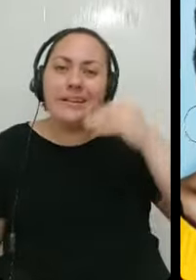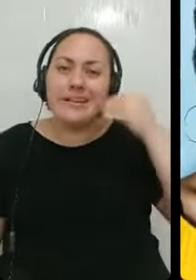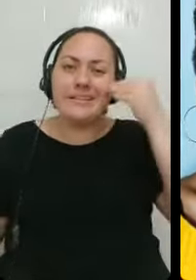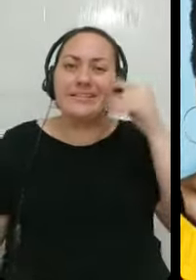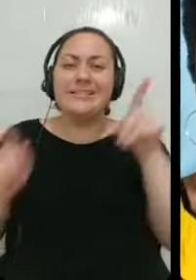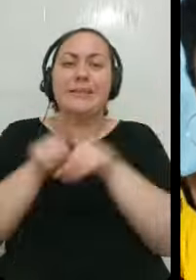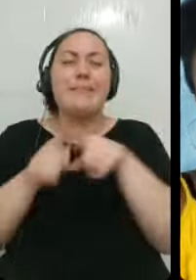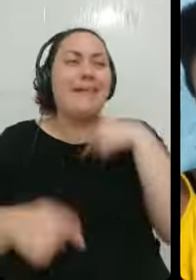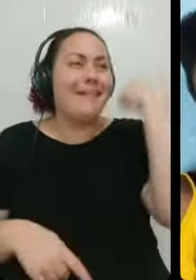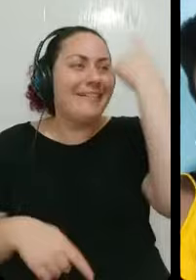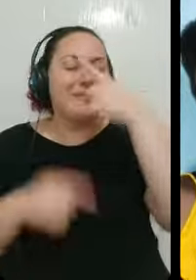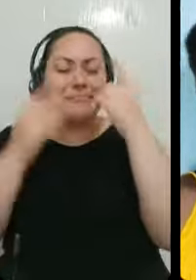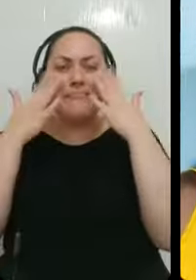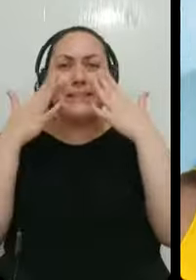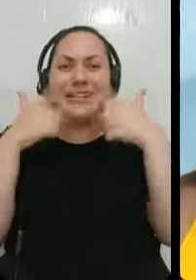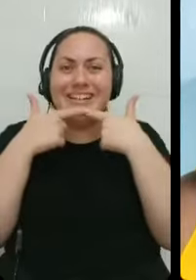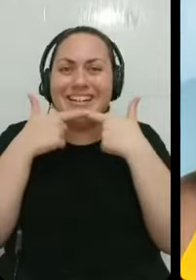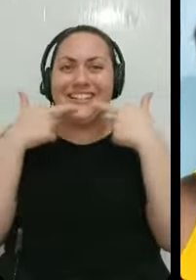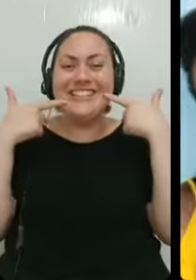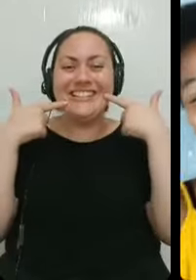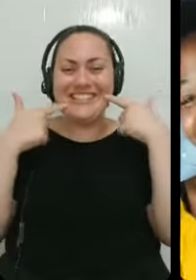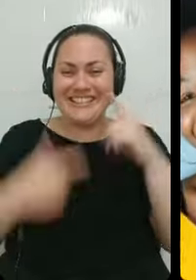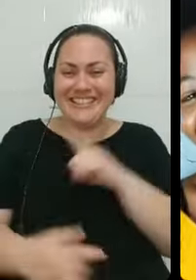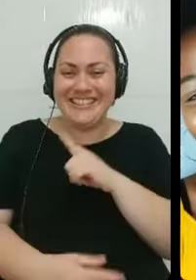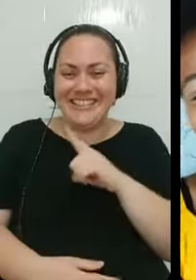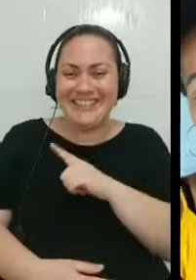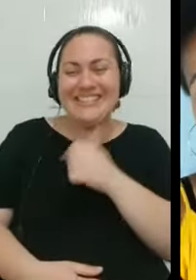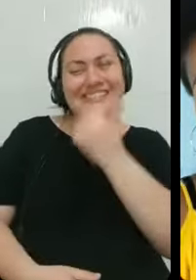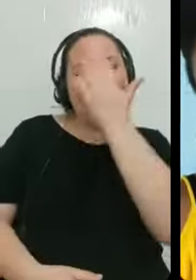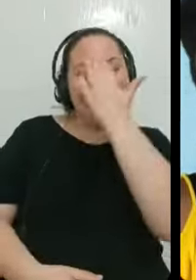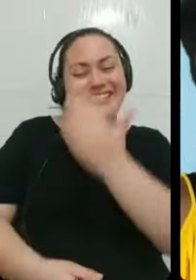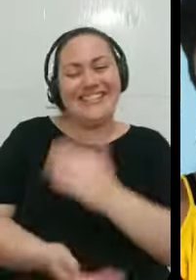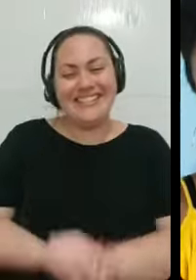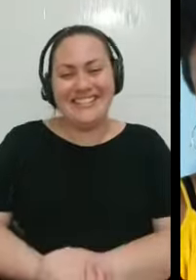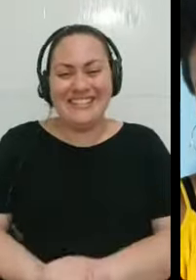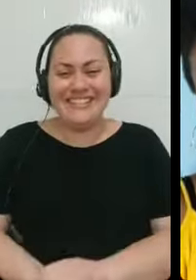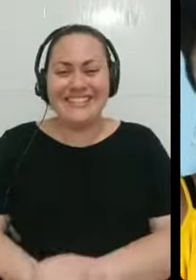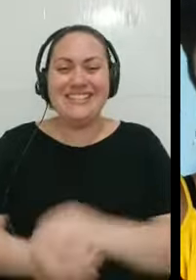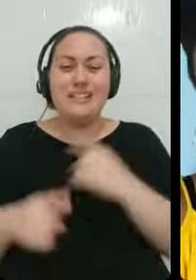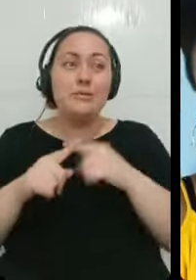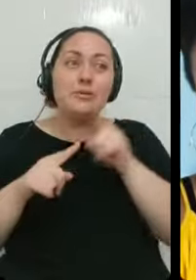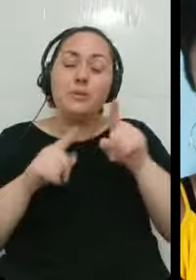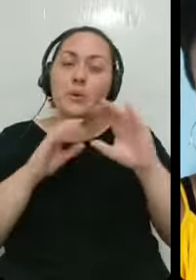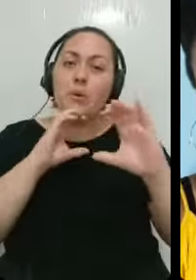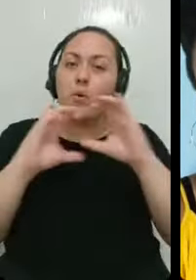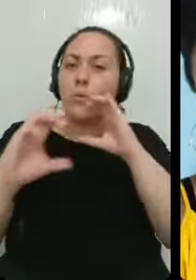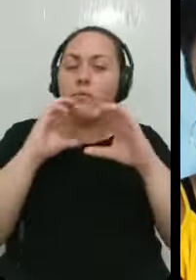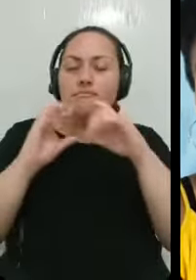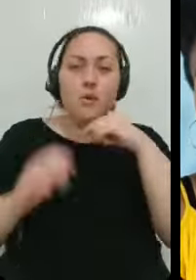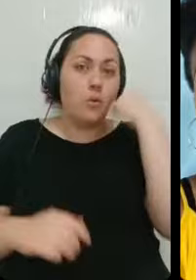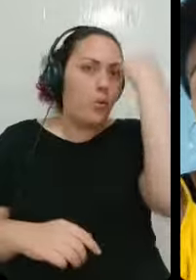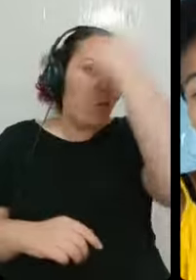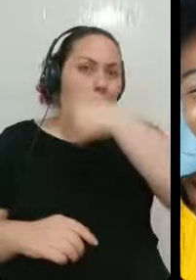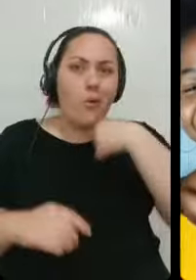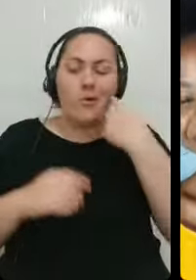rosto, esse sorriso, né? Ai, Porque acho que tu te comunica com o rosto inteiro, assim, né?